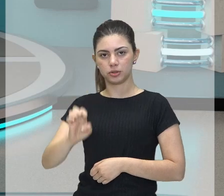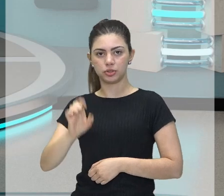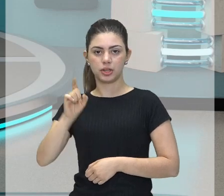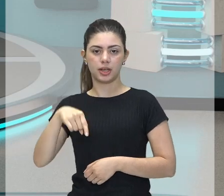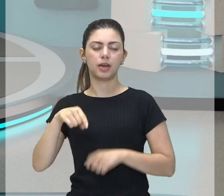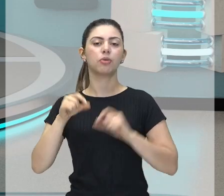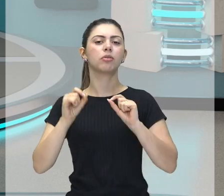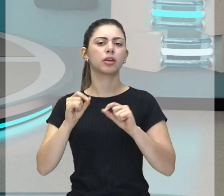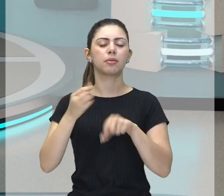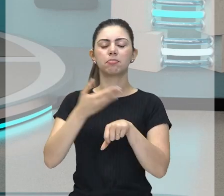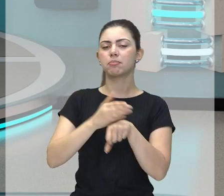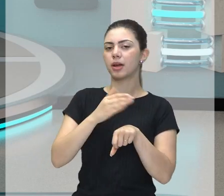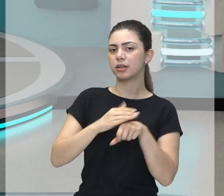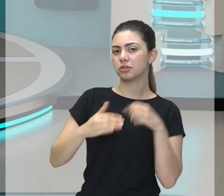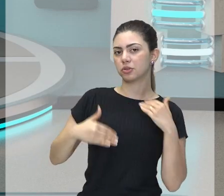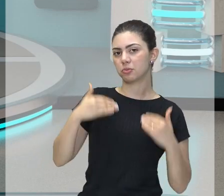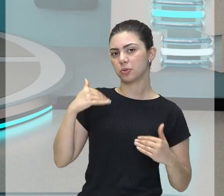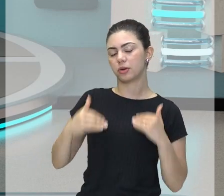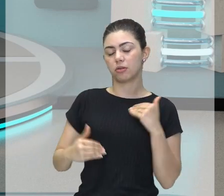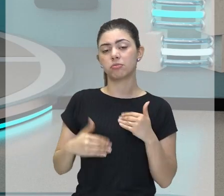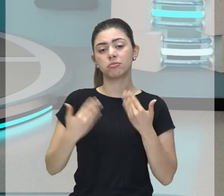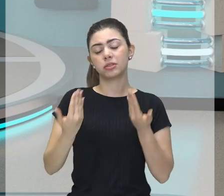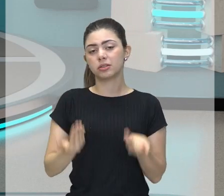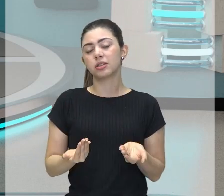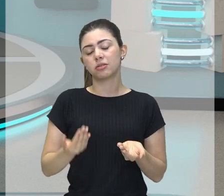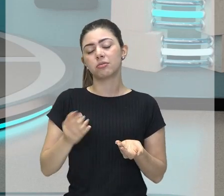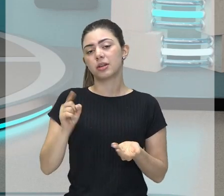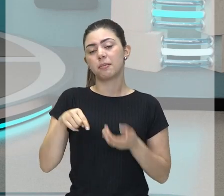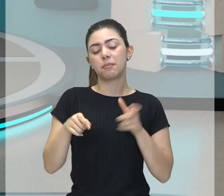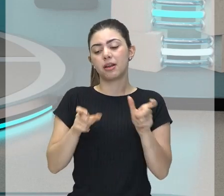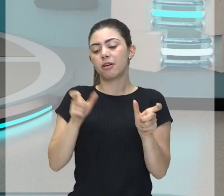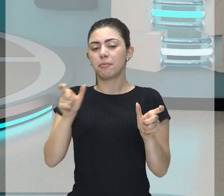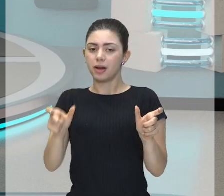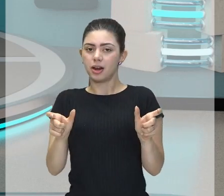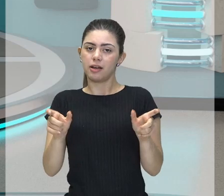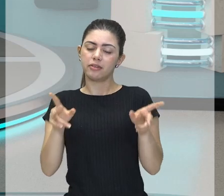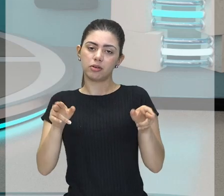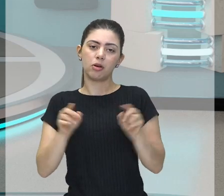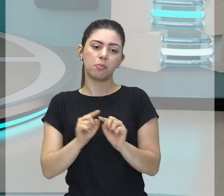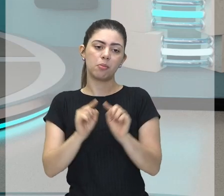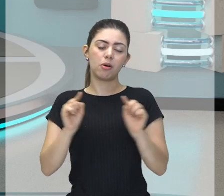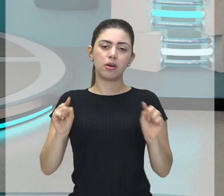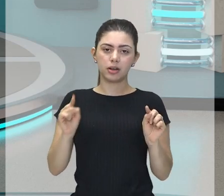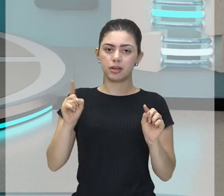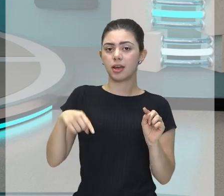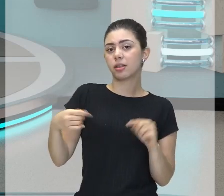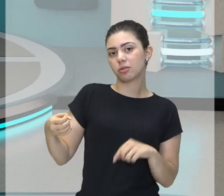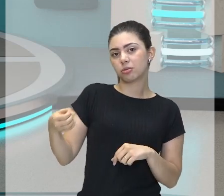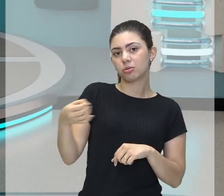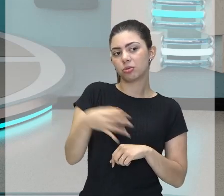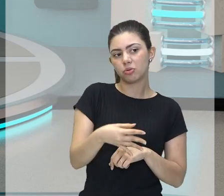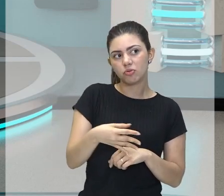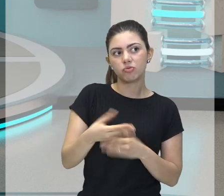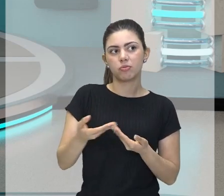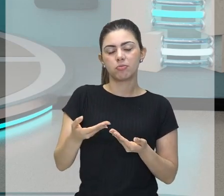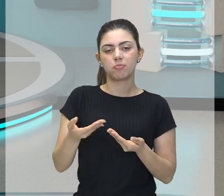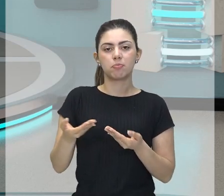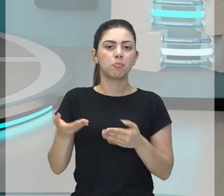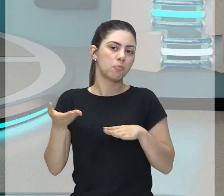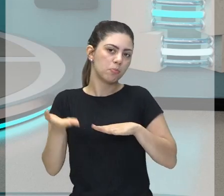é praticamente a mesma coisa, só que o termo esporte ele é mais atual, né? Estamos agora utilizando de uma forma